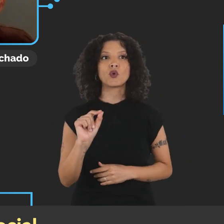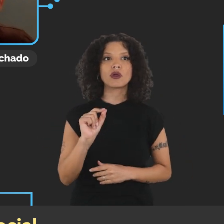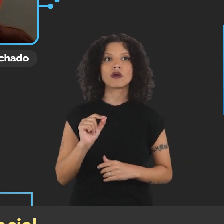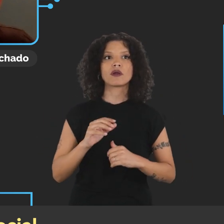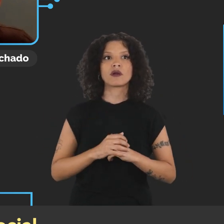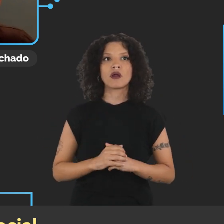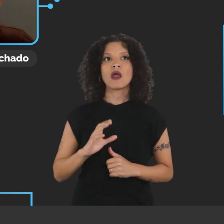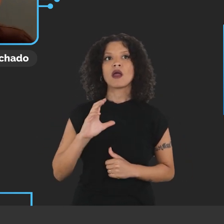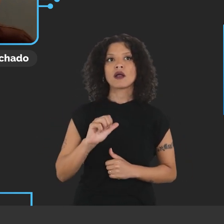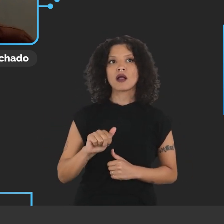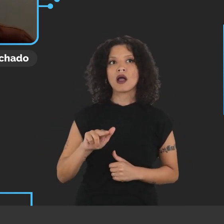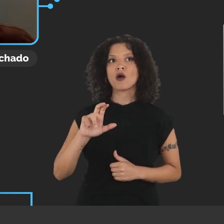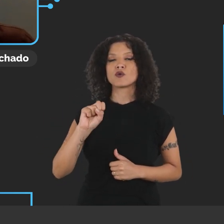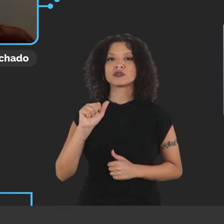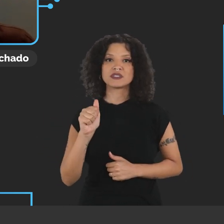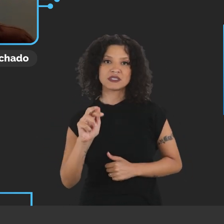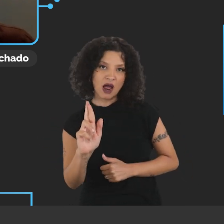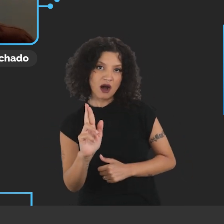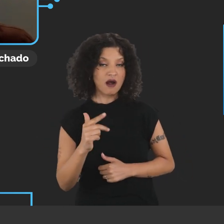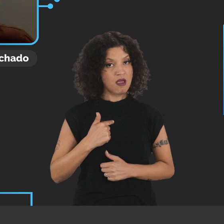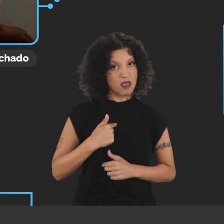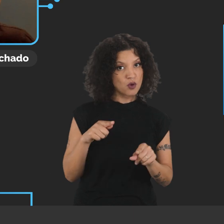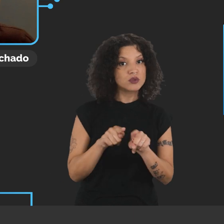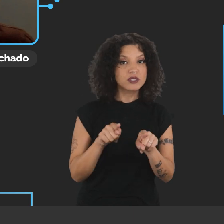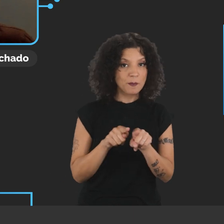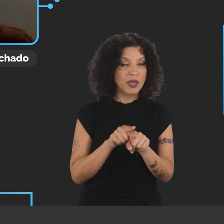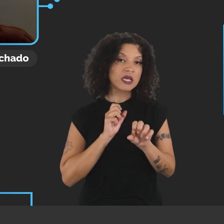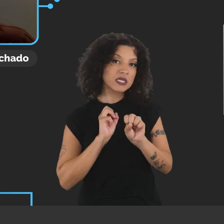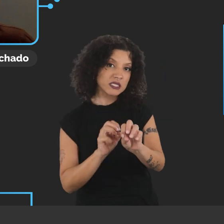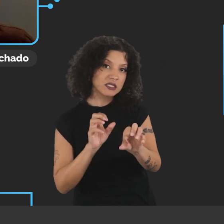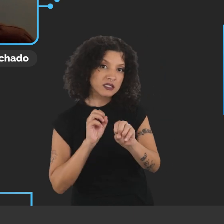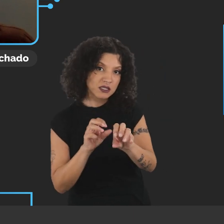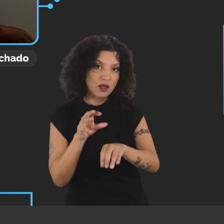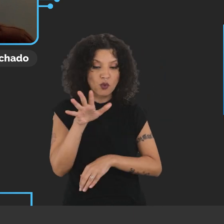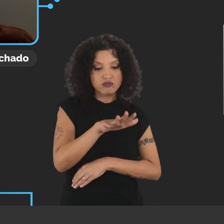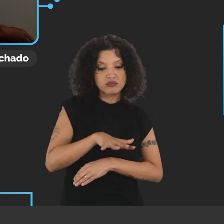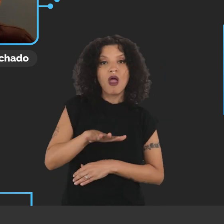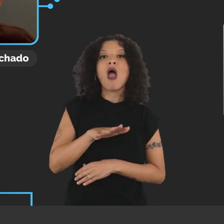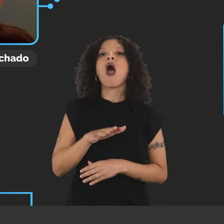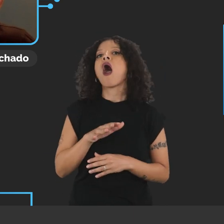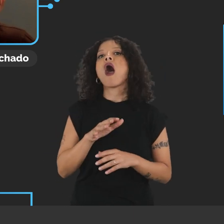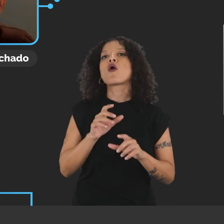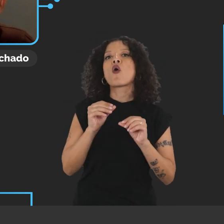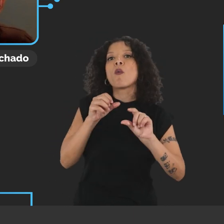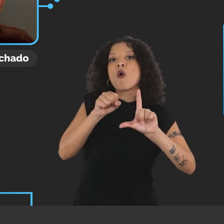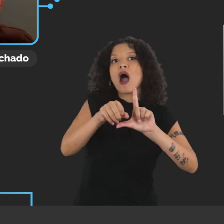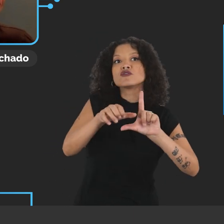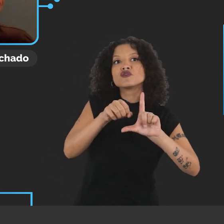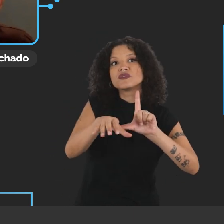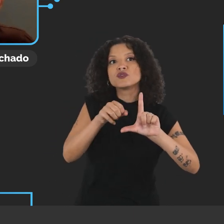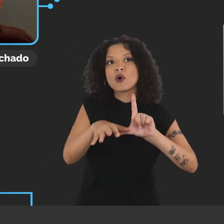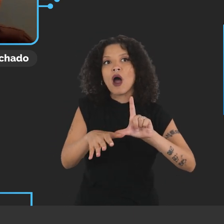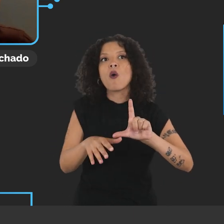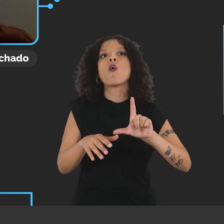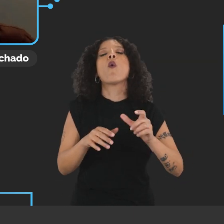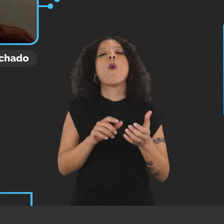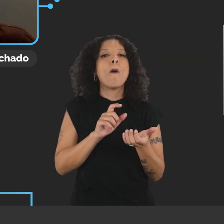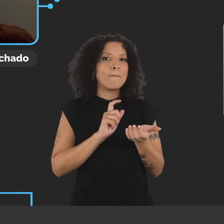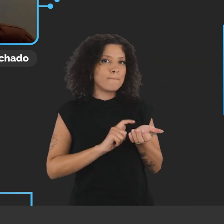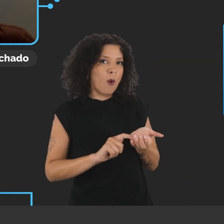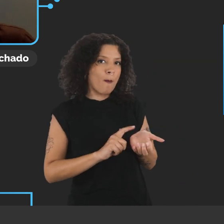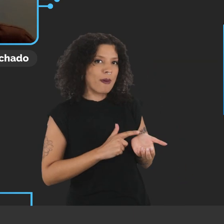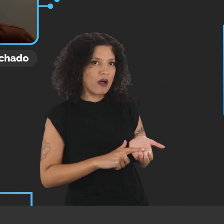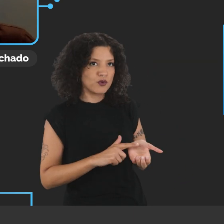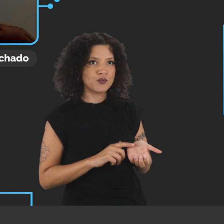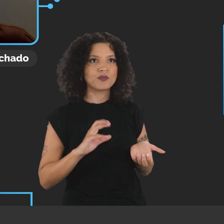fundador da Causar, onde eu também sou ensinador, né, de audiovisual mobile.